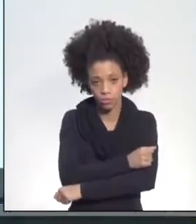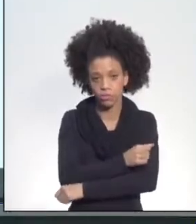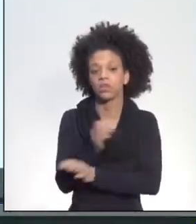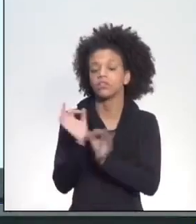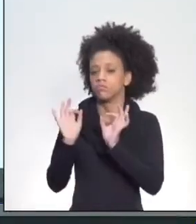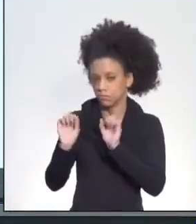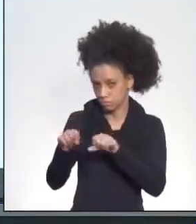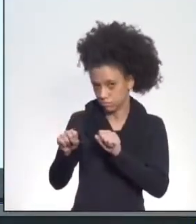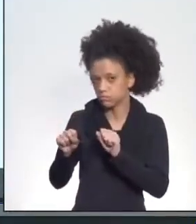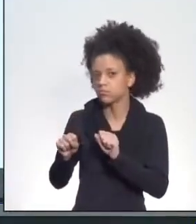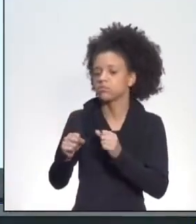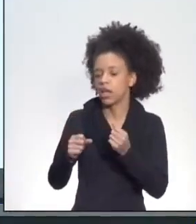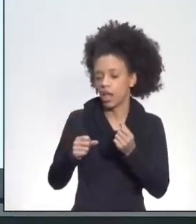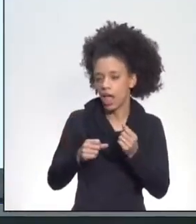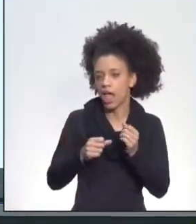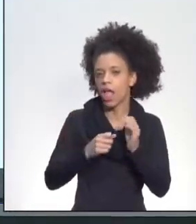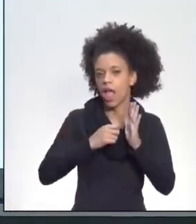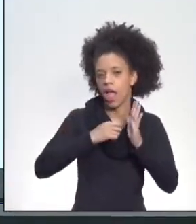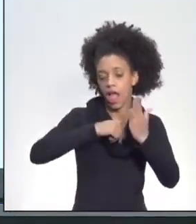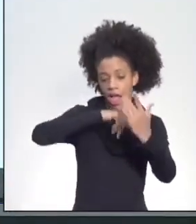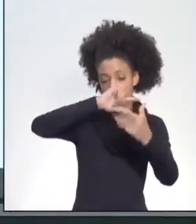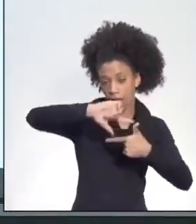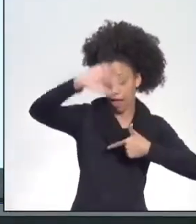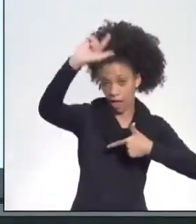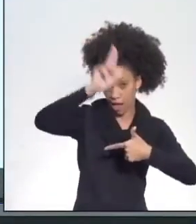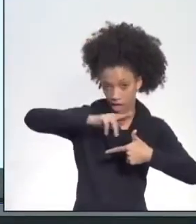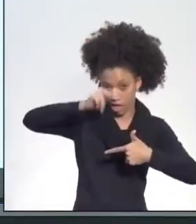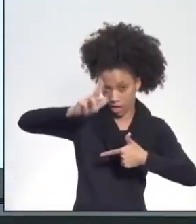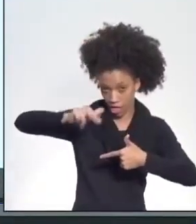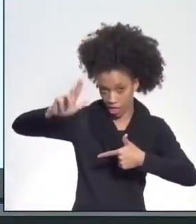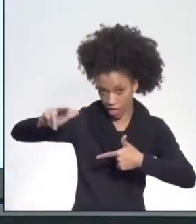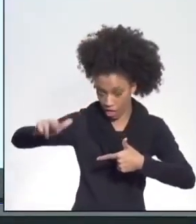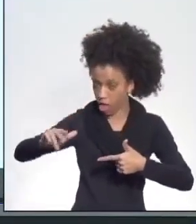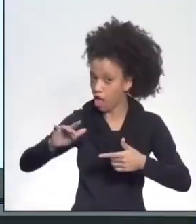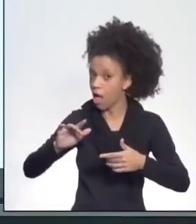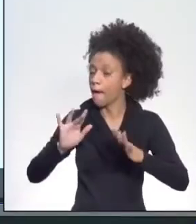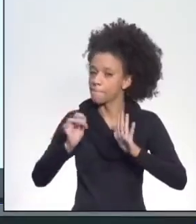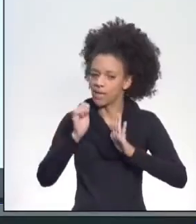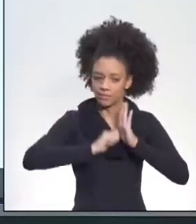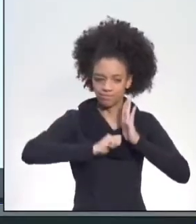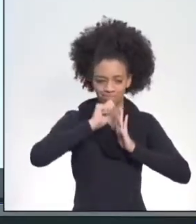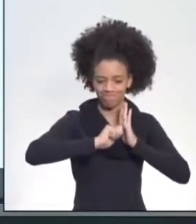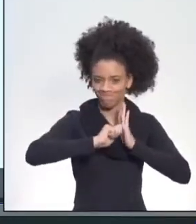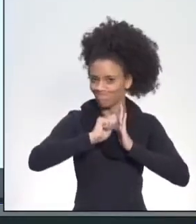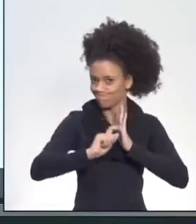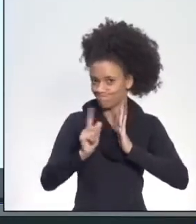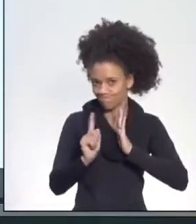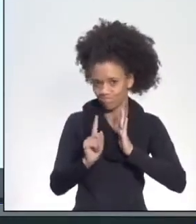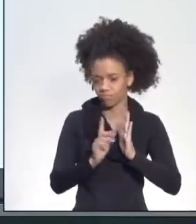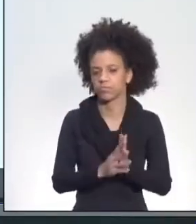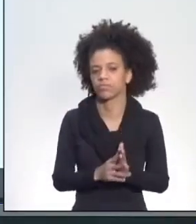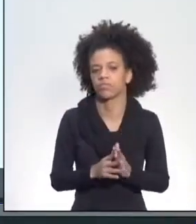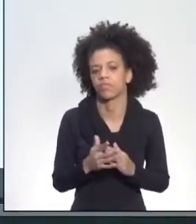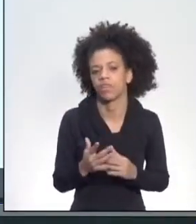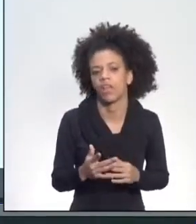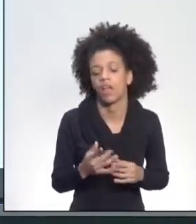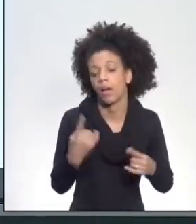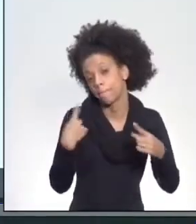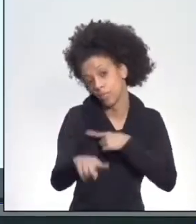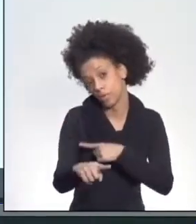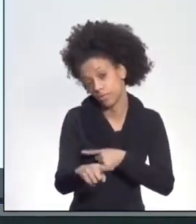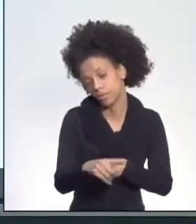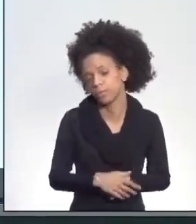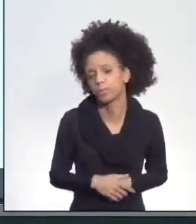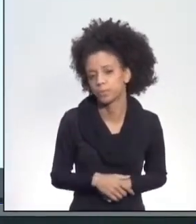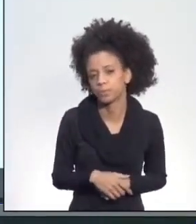Realmente, grafite é uma forma de arte, sim. A pichação, como eu expliquei anteriormente, não, né? A pichação, ela seria aí um ato de vandalismo,